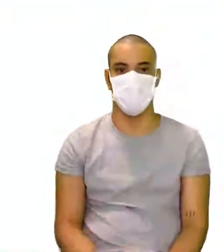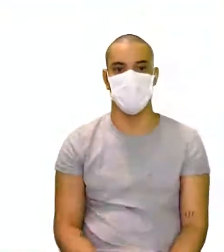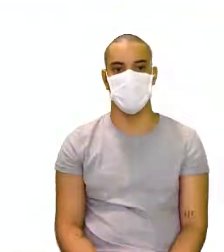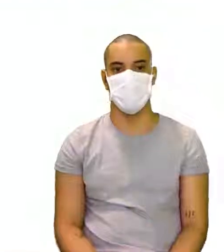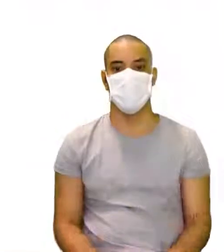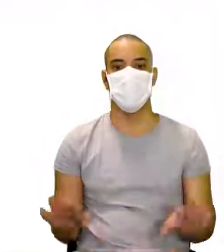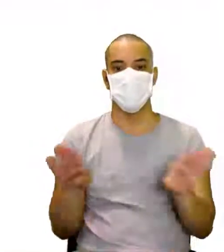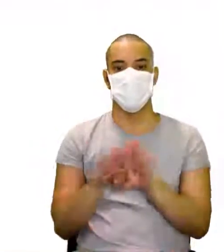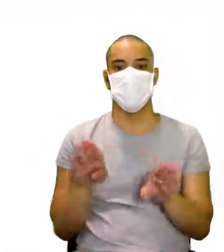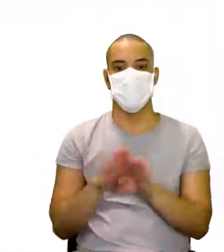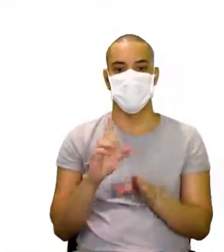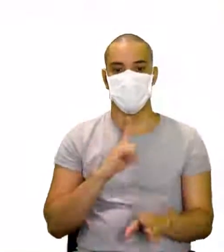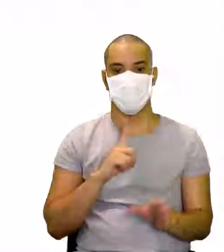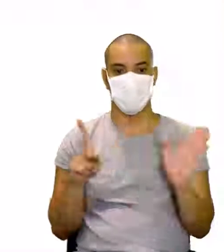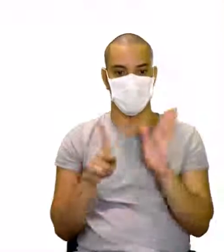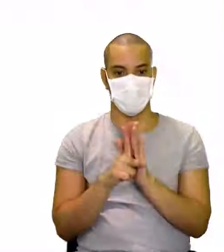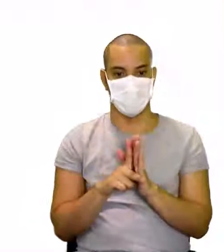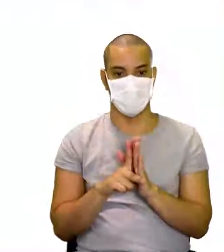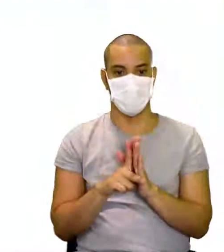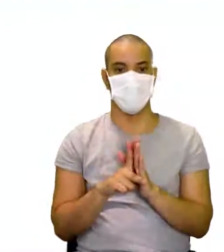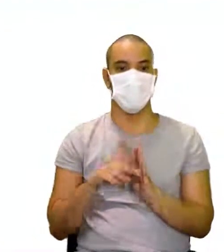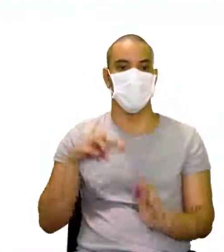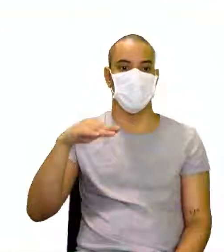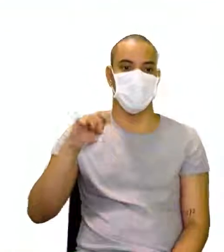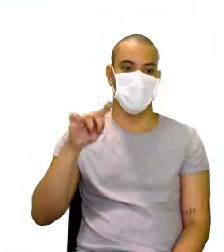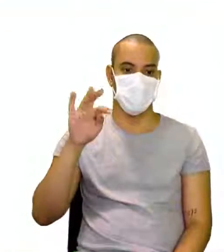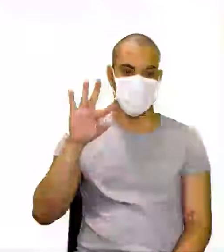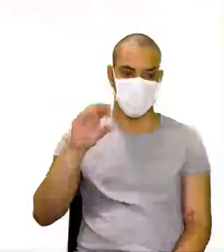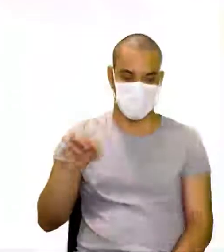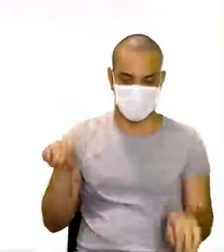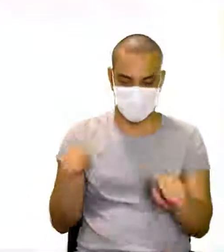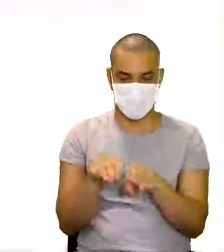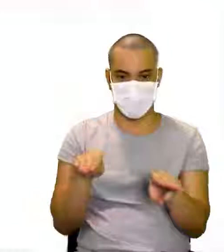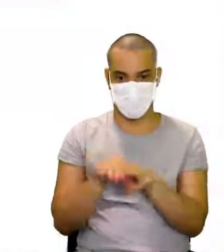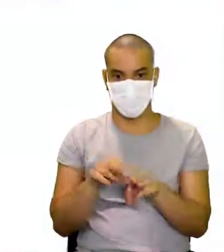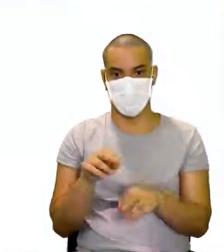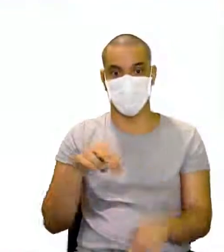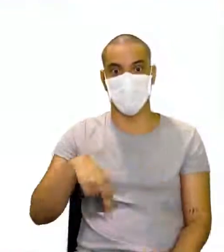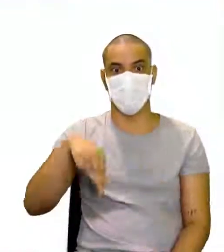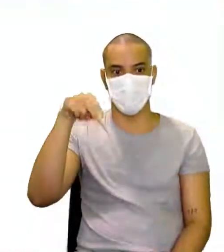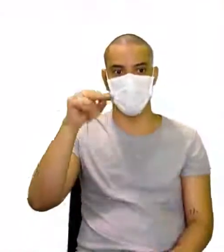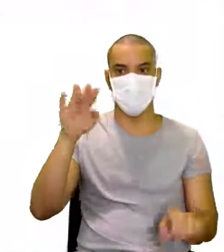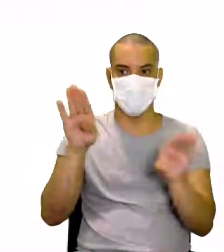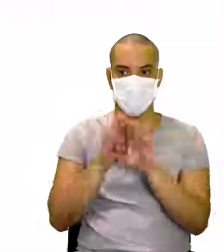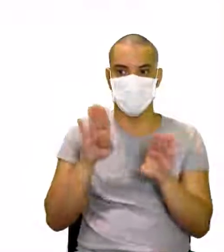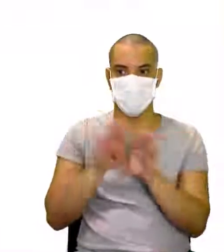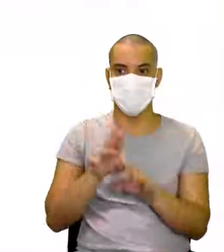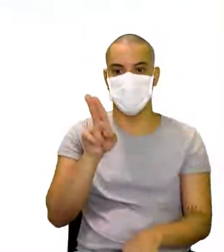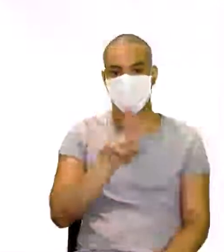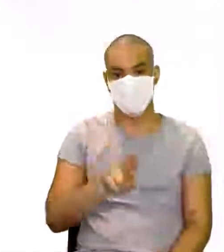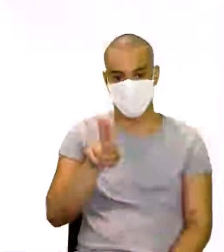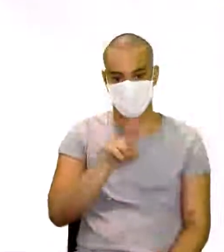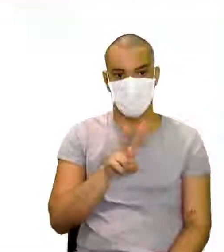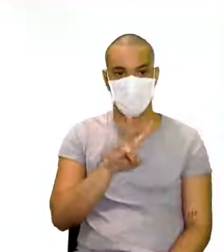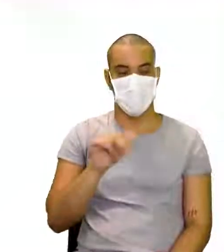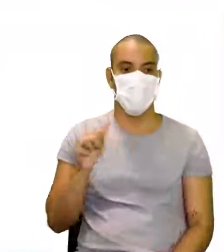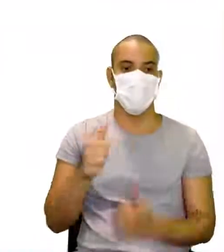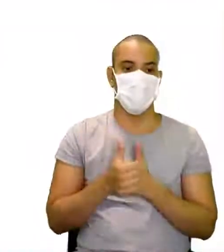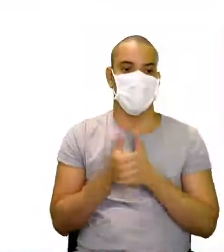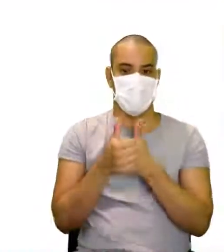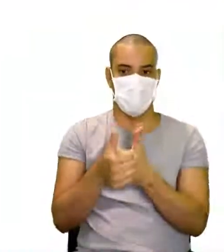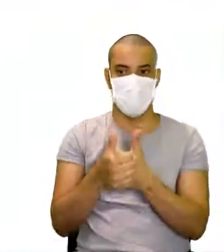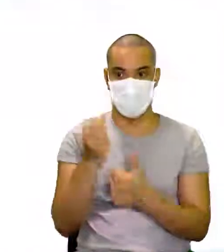aqui, atraído pelo polo magnético sul da Terra, o polo norte da agulha da bússola irá